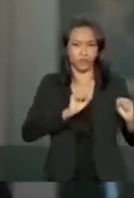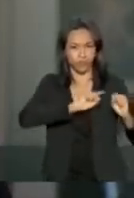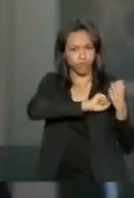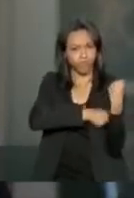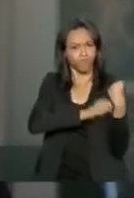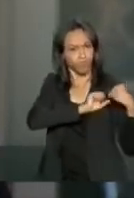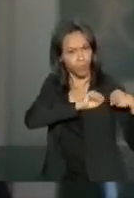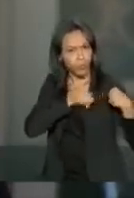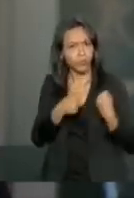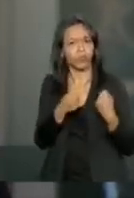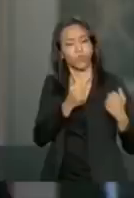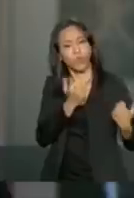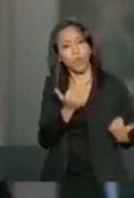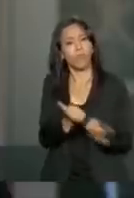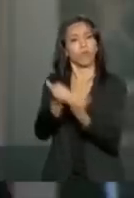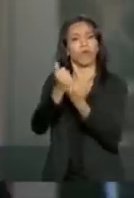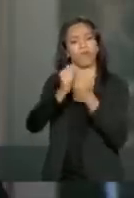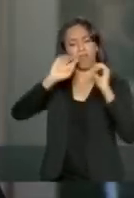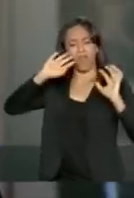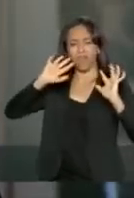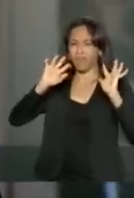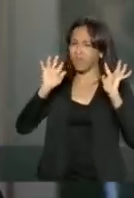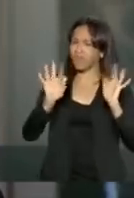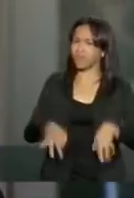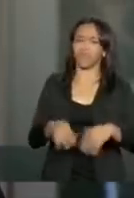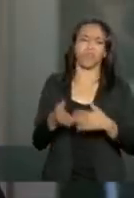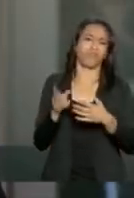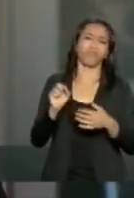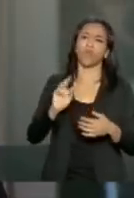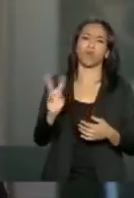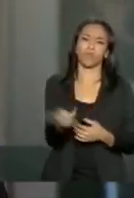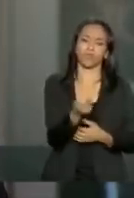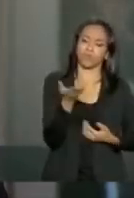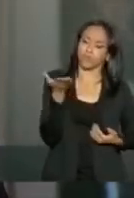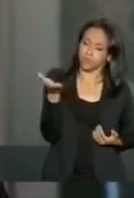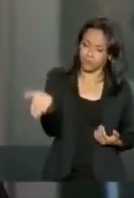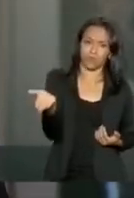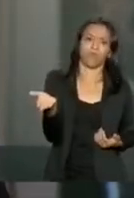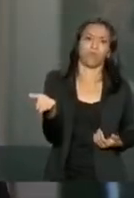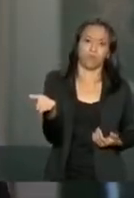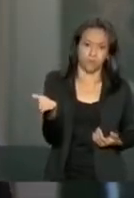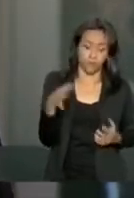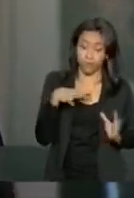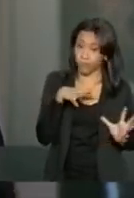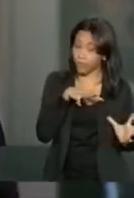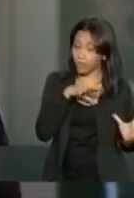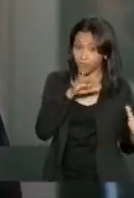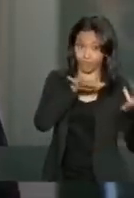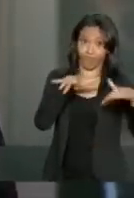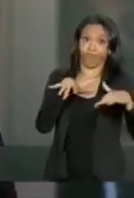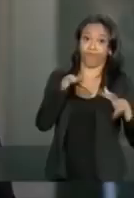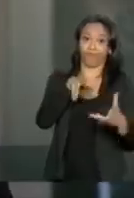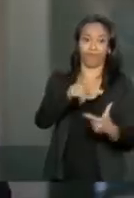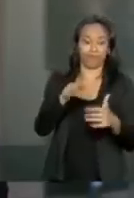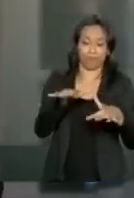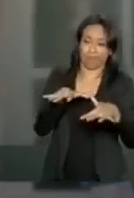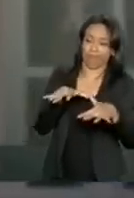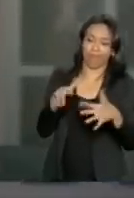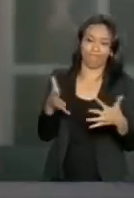para botar um ponto final nessa questão que é ultrajante para o mundo todo.